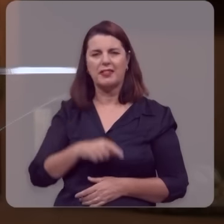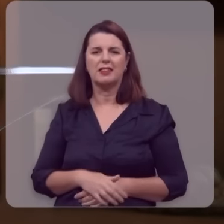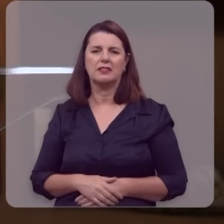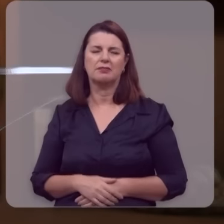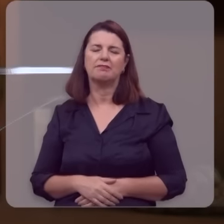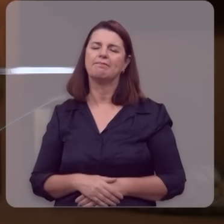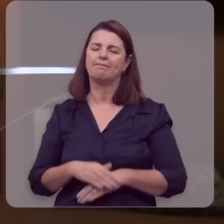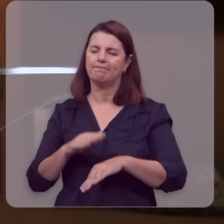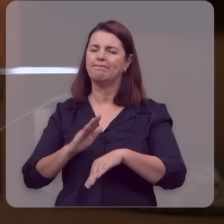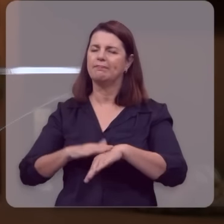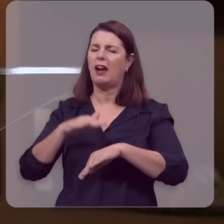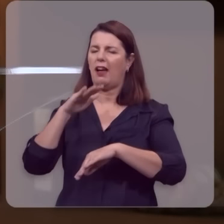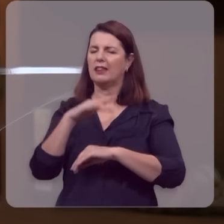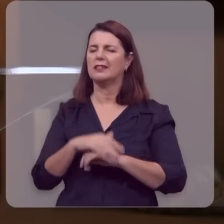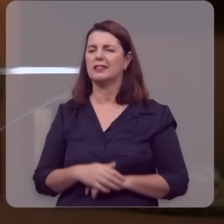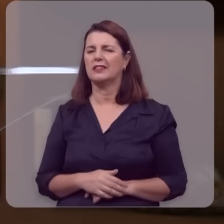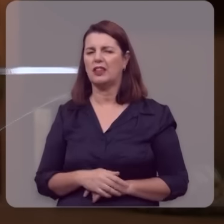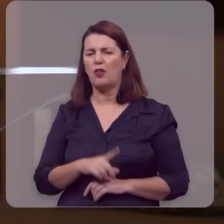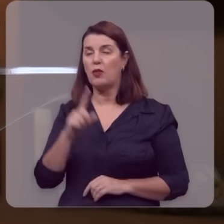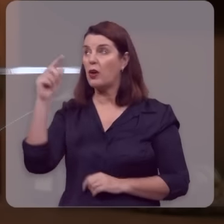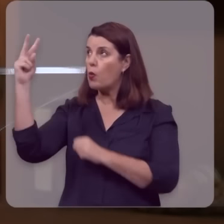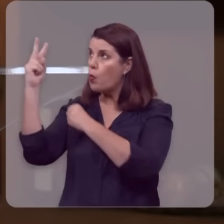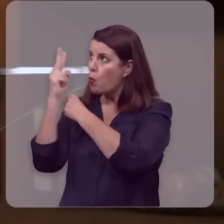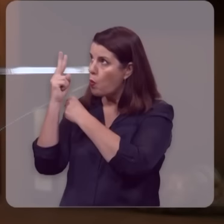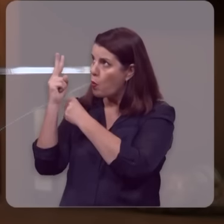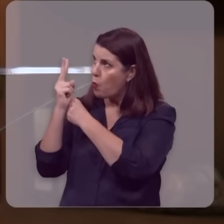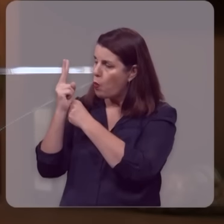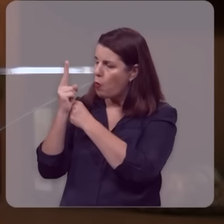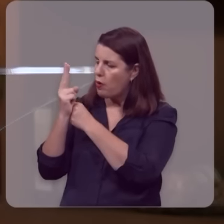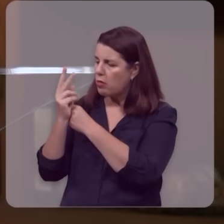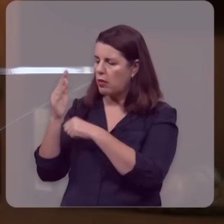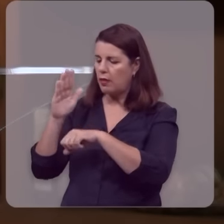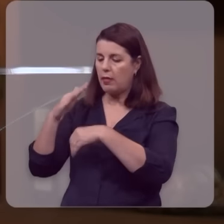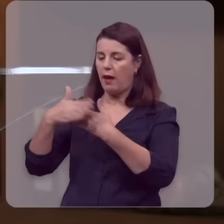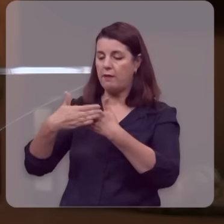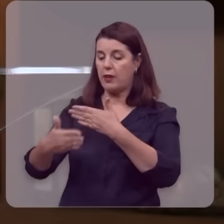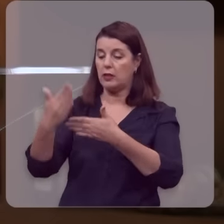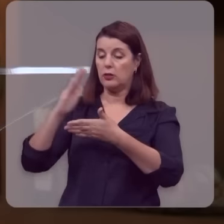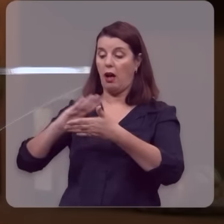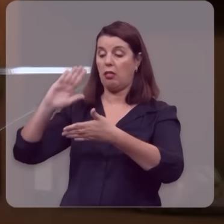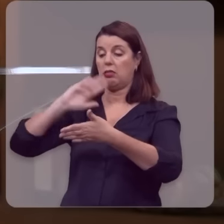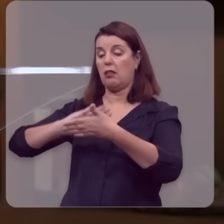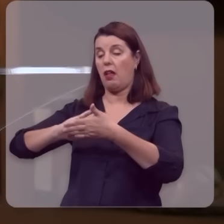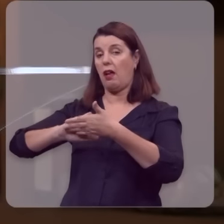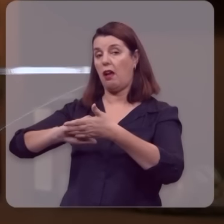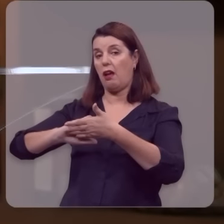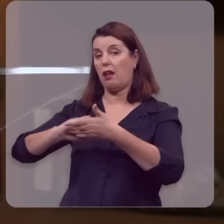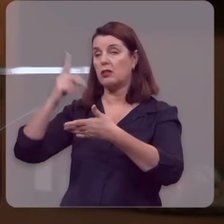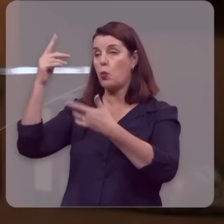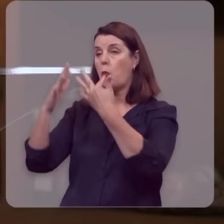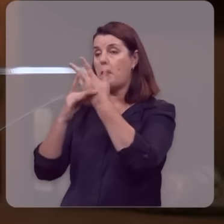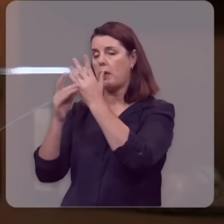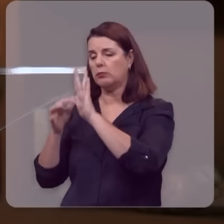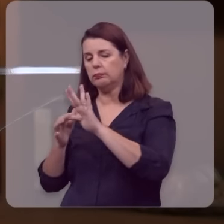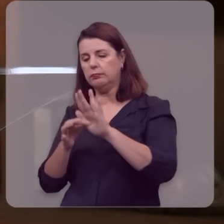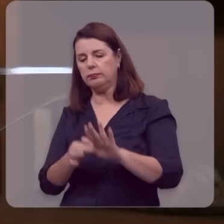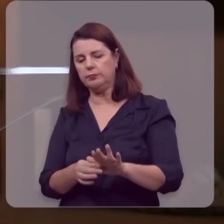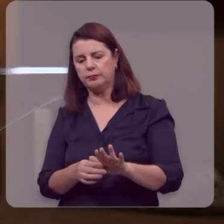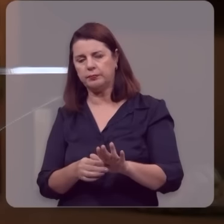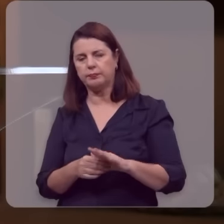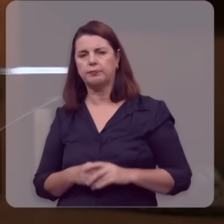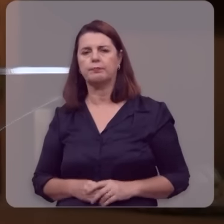vai mais tu me cercas por trás e por diante e sobre mim pões a tua mão em